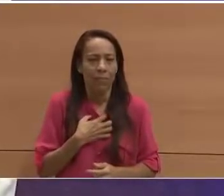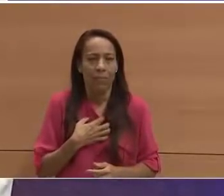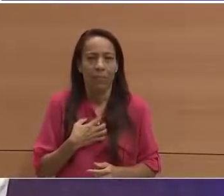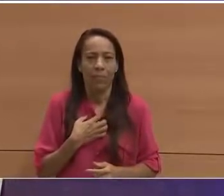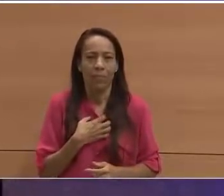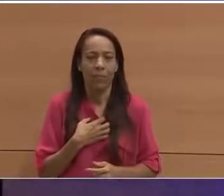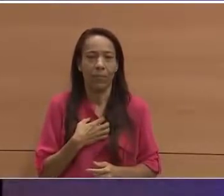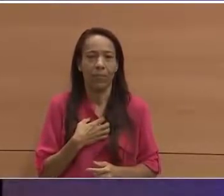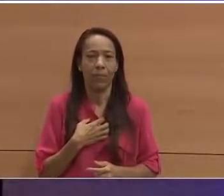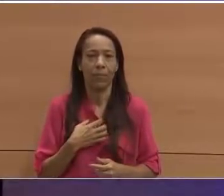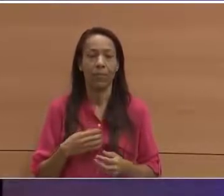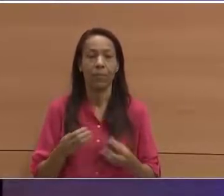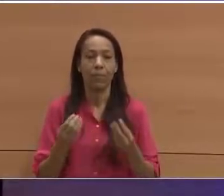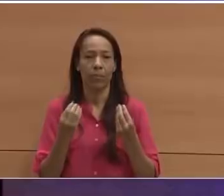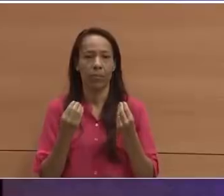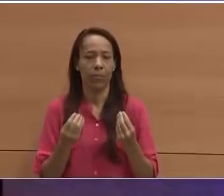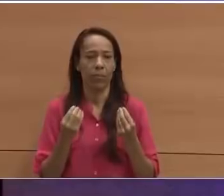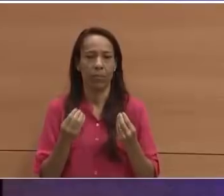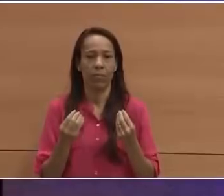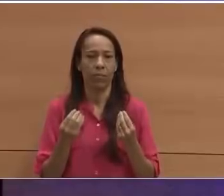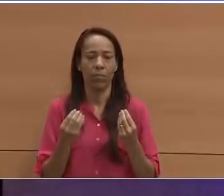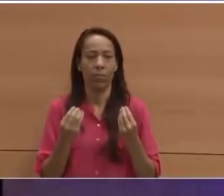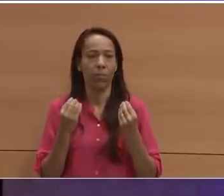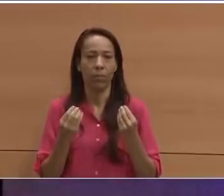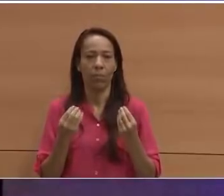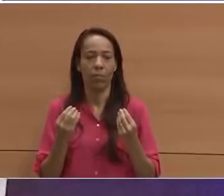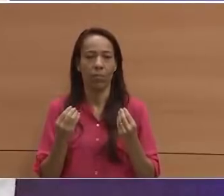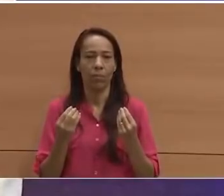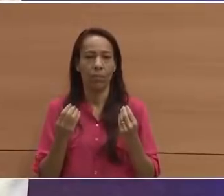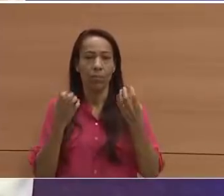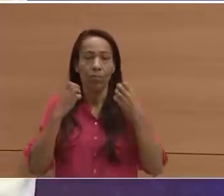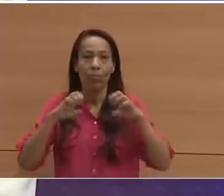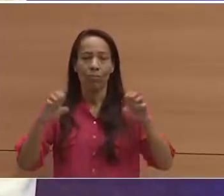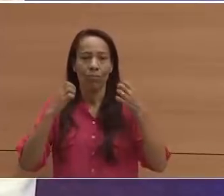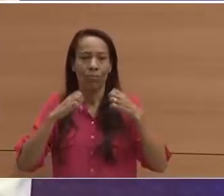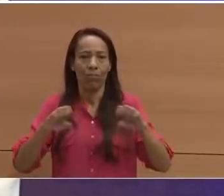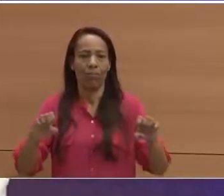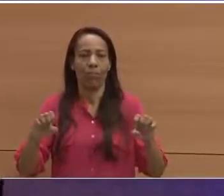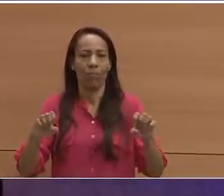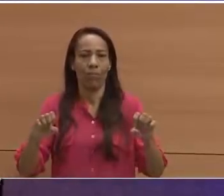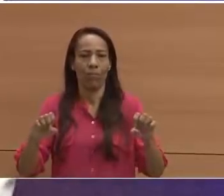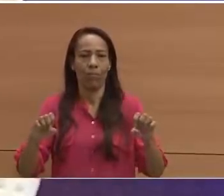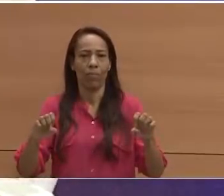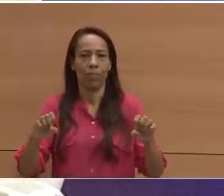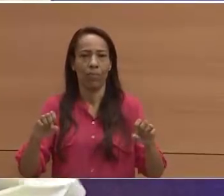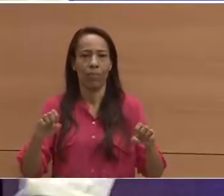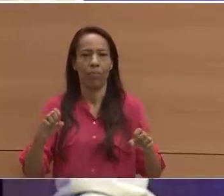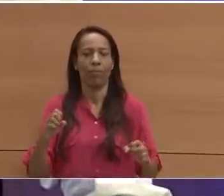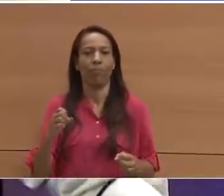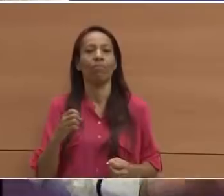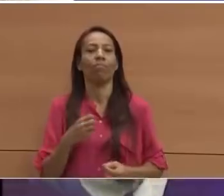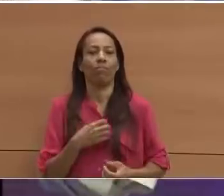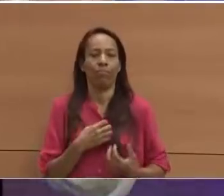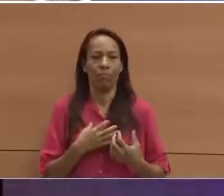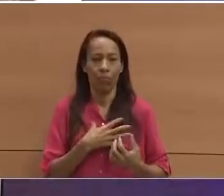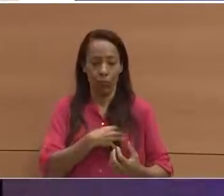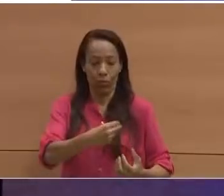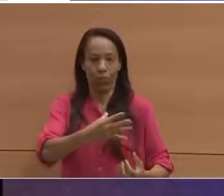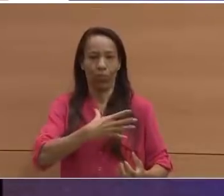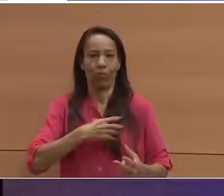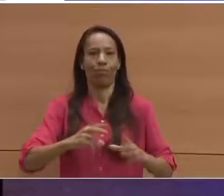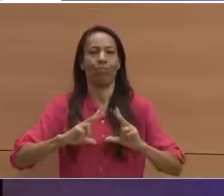veio da linhagem de Israel, né? E os judeus, a grande maioria,